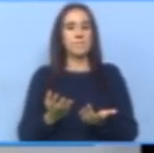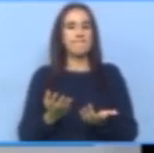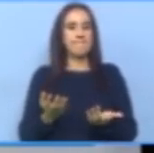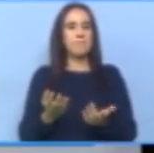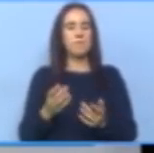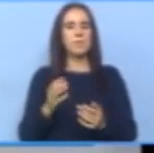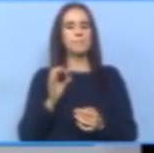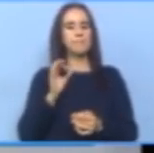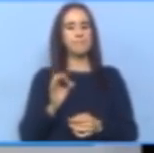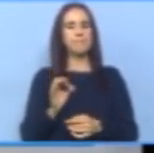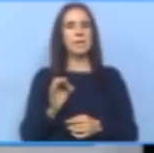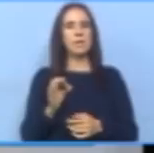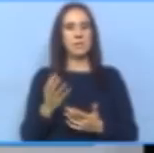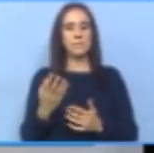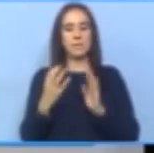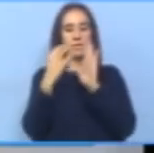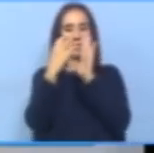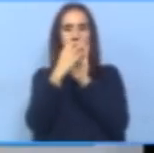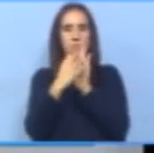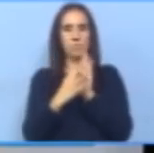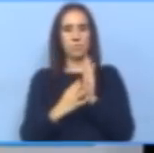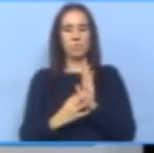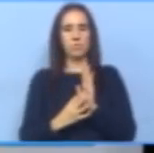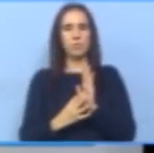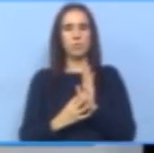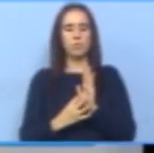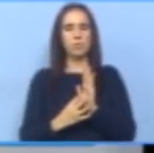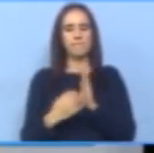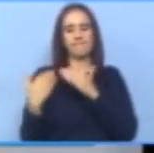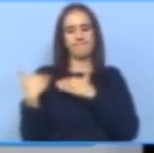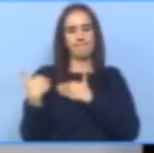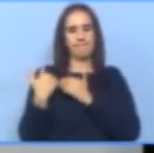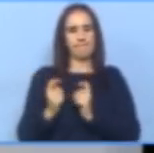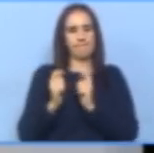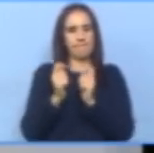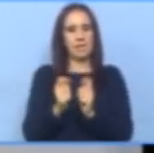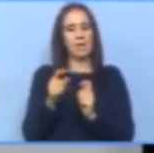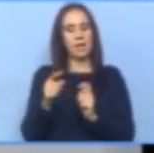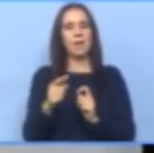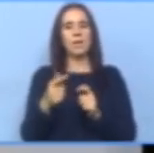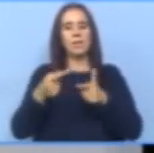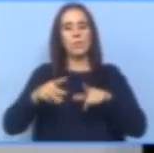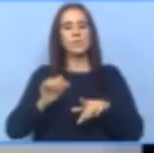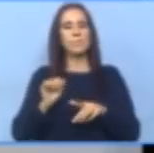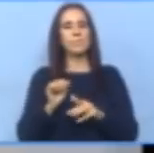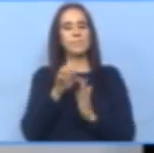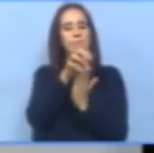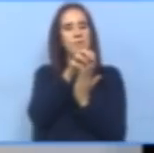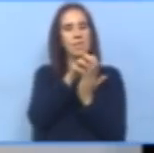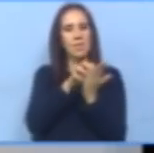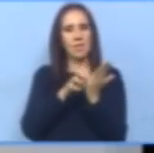à carga que os símbolos, é uma linguagem representativa. E,